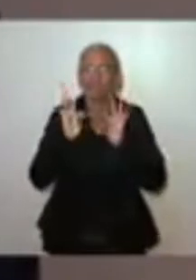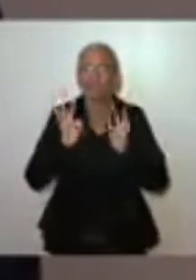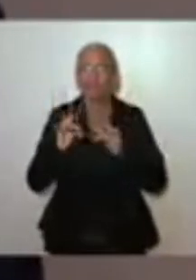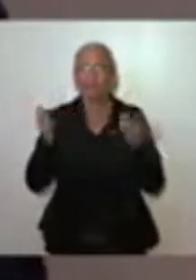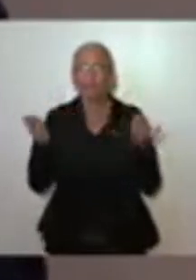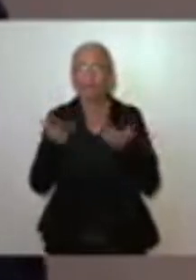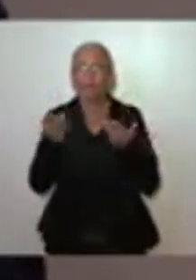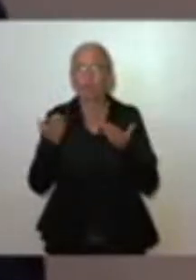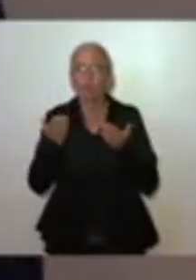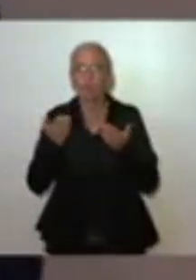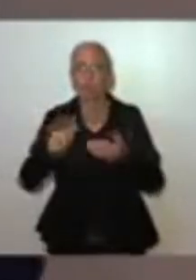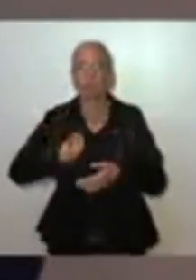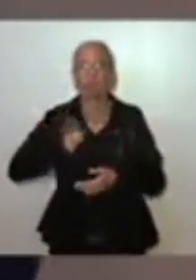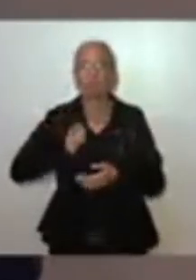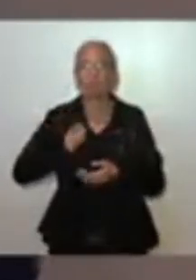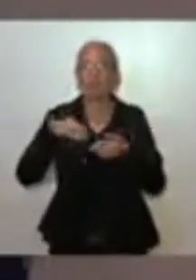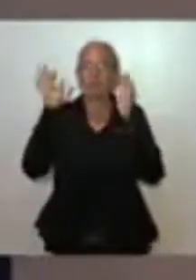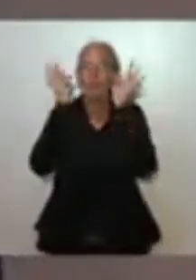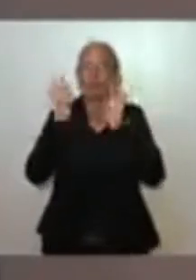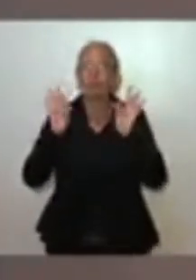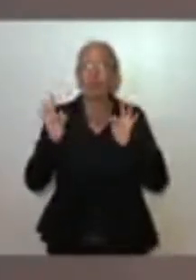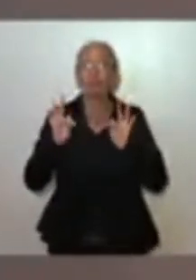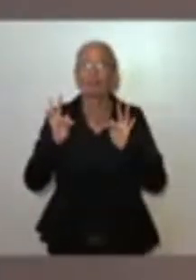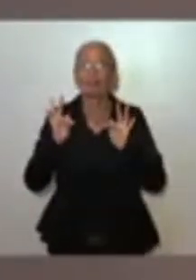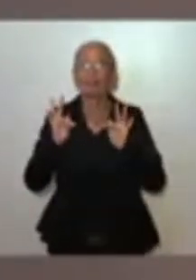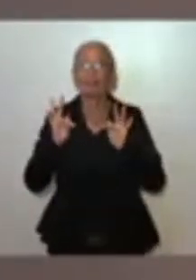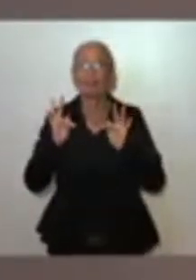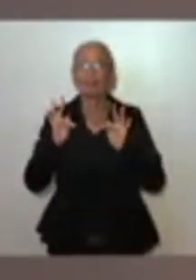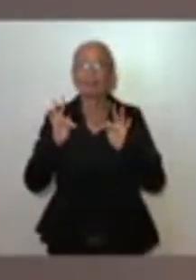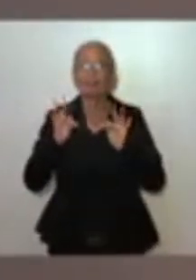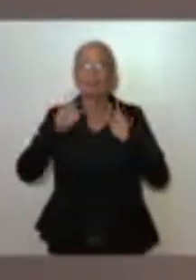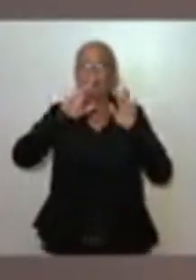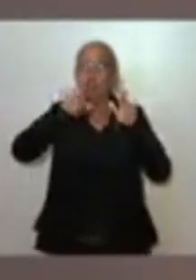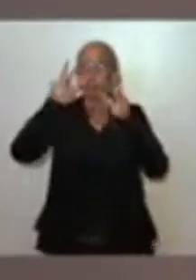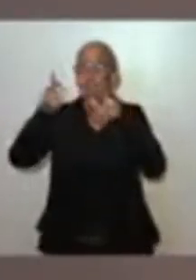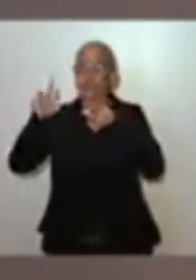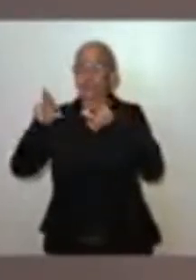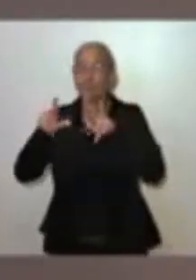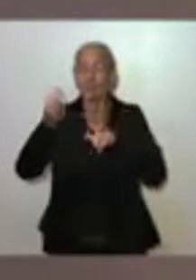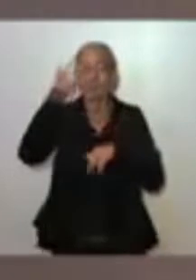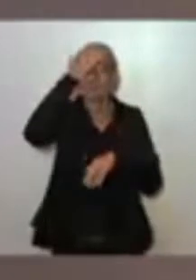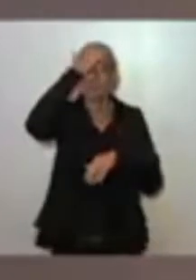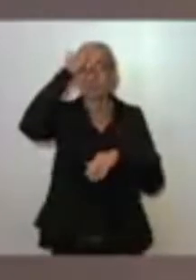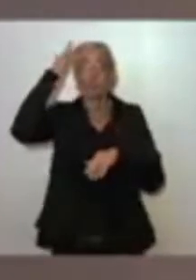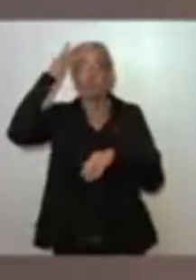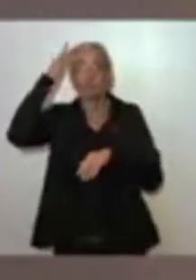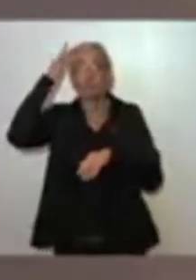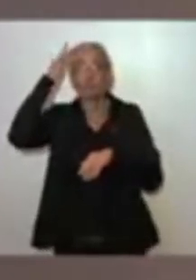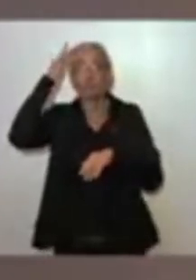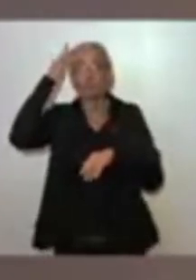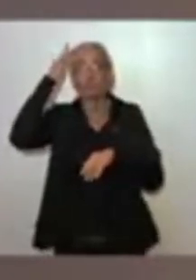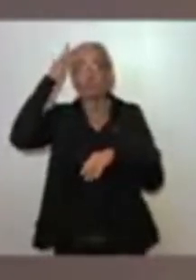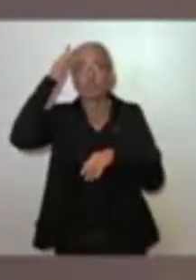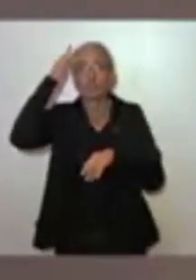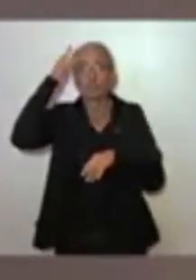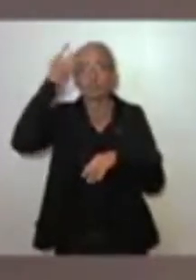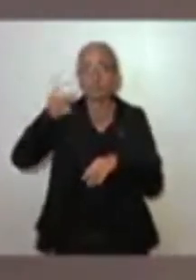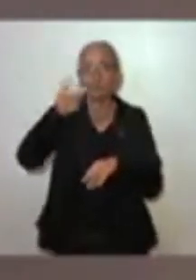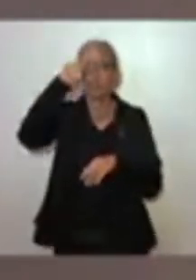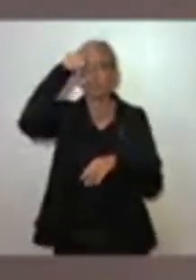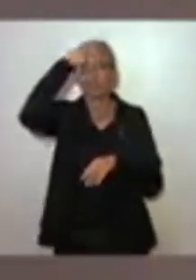verdadeiramente estar aqui para um público diferente e pessoas que vão fazer a diferença